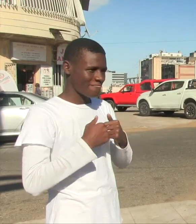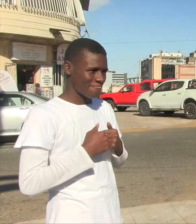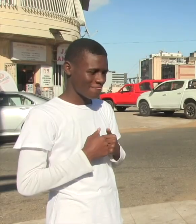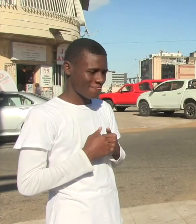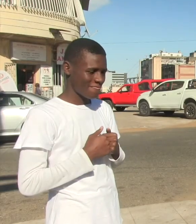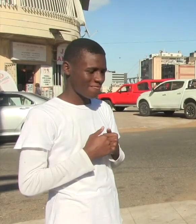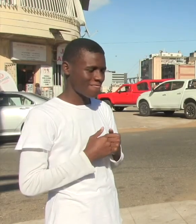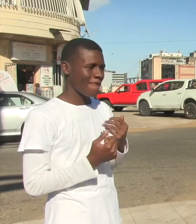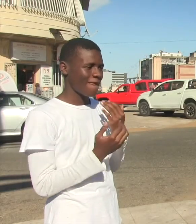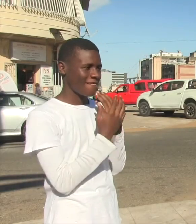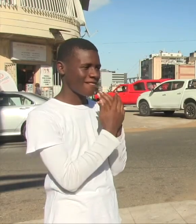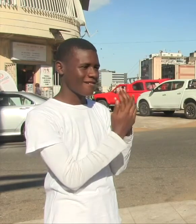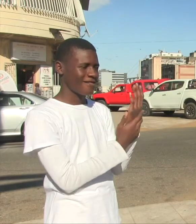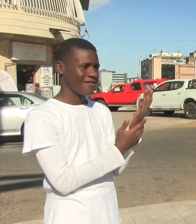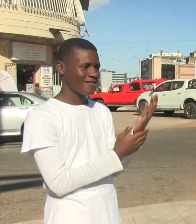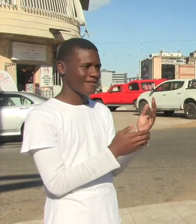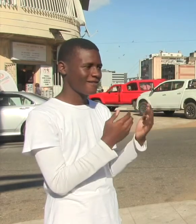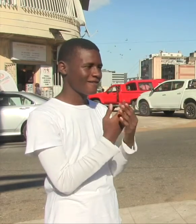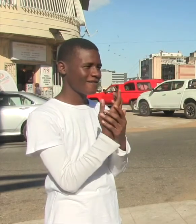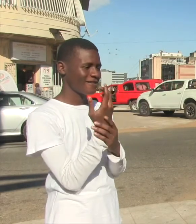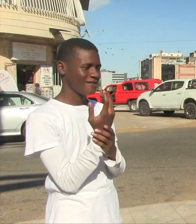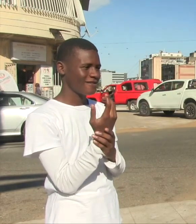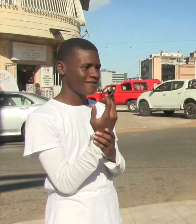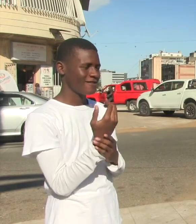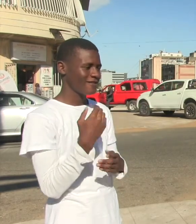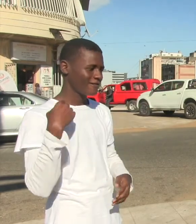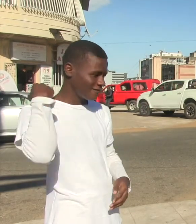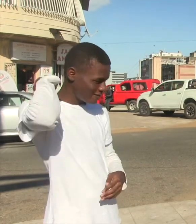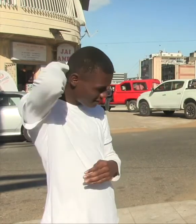casaco, luva,